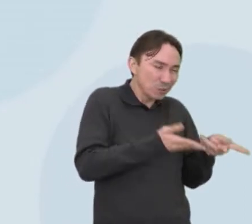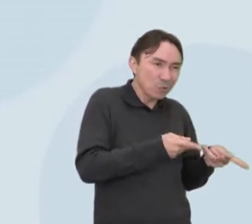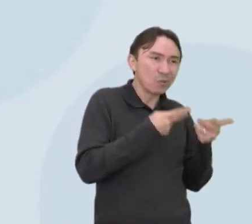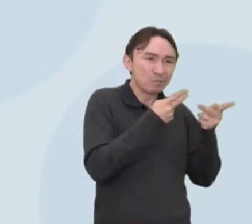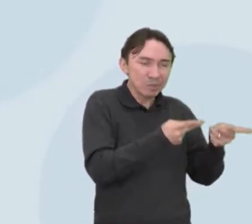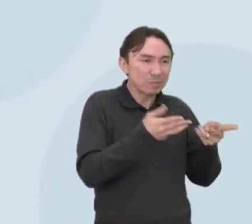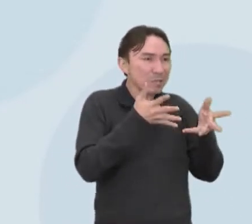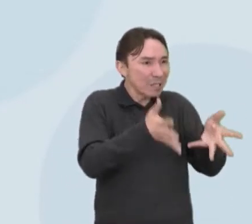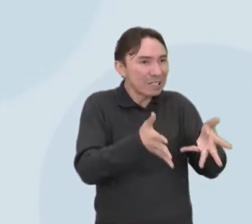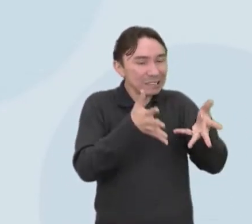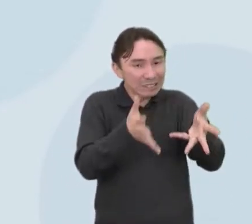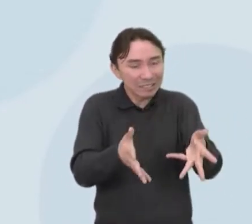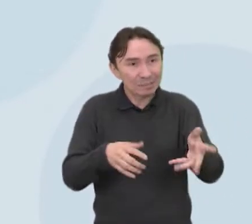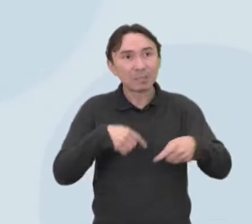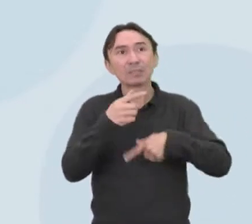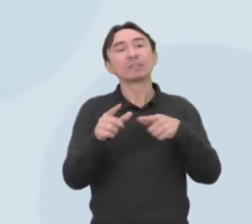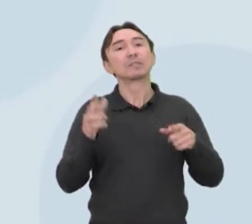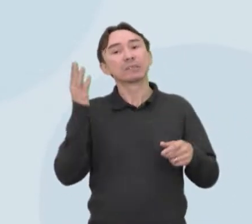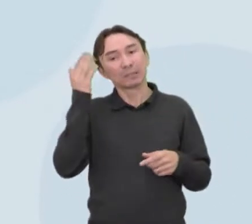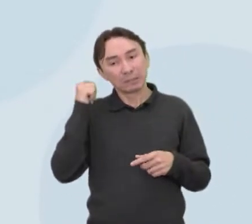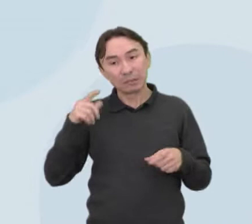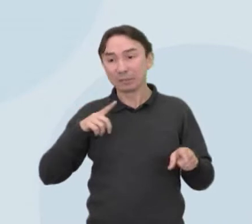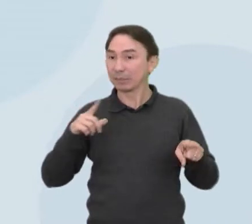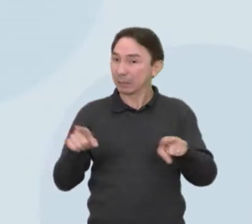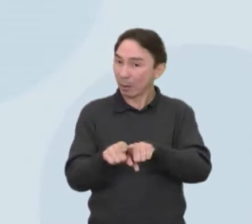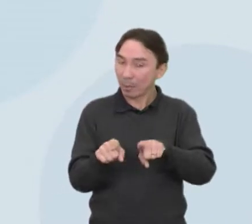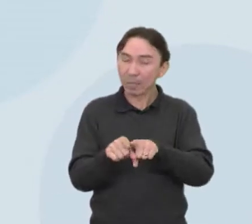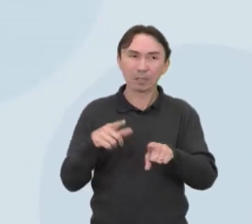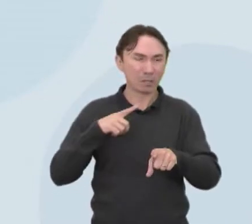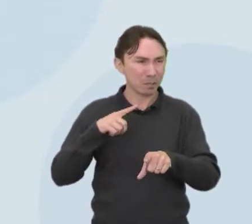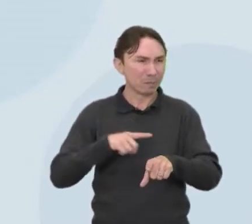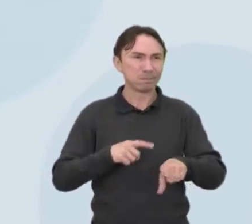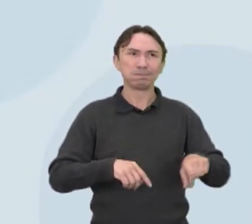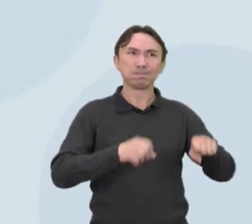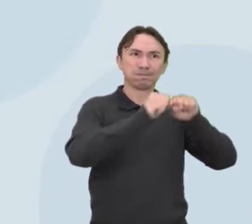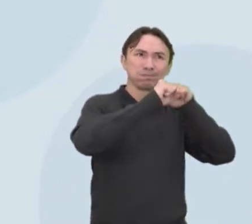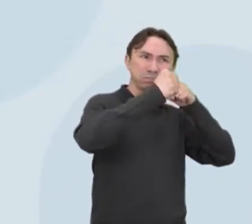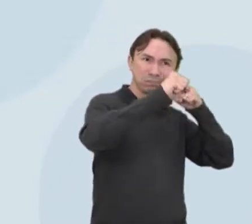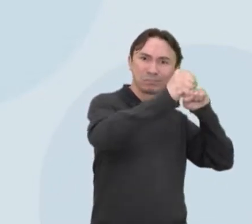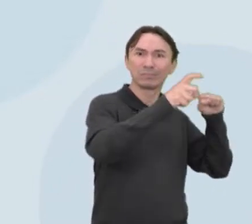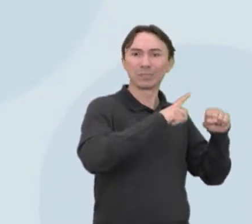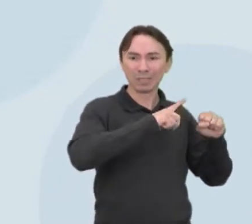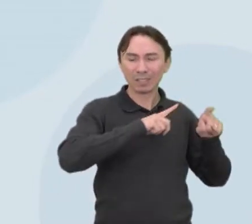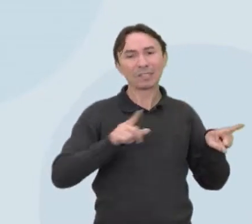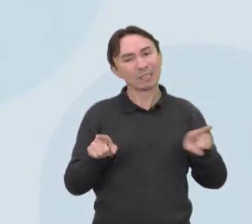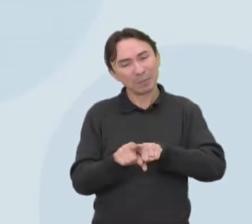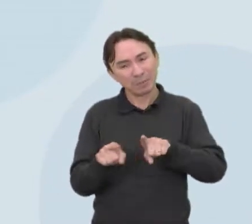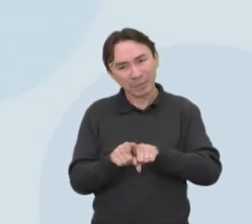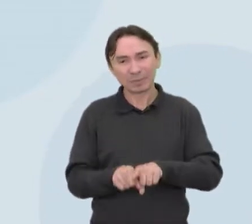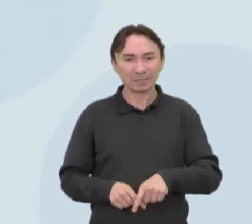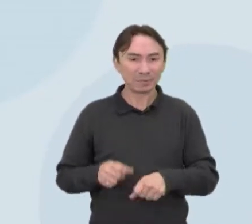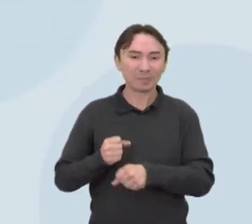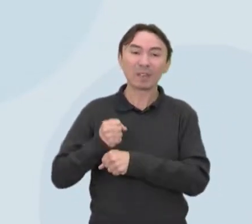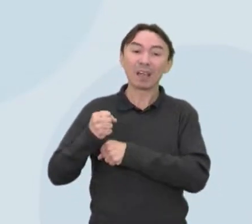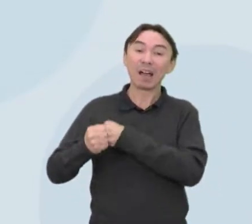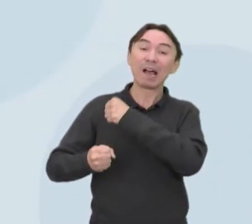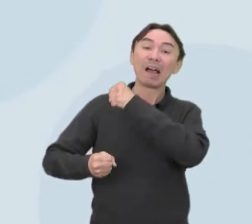depois. Então, 2 anos depois do Tratado de Tordesilhas, né, 1494,